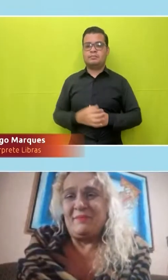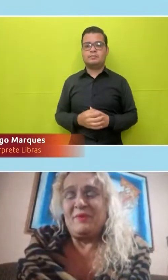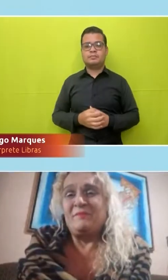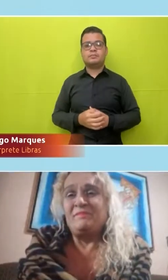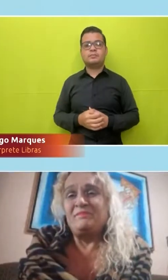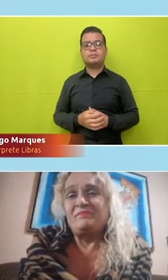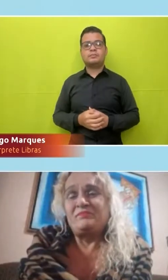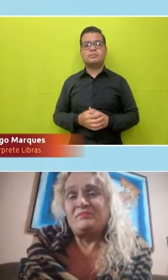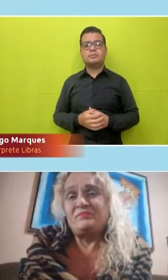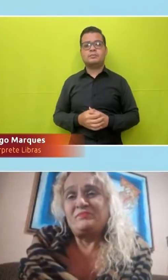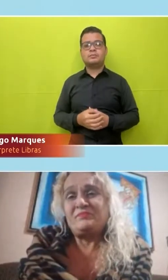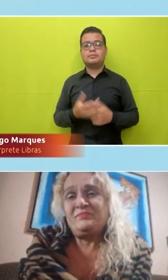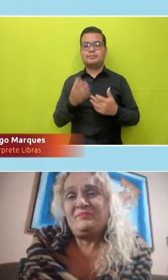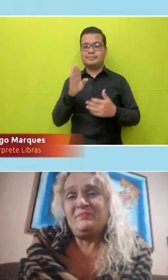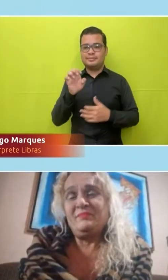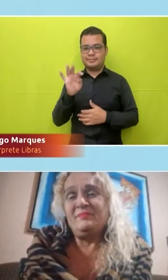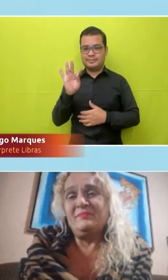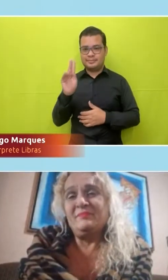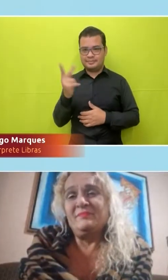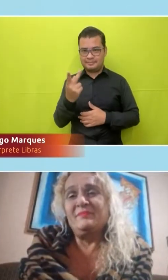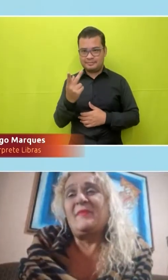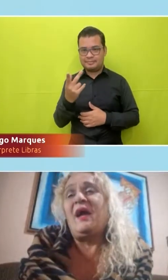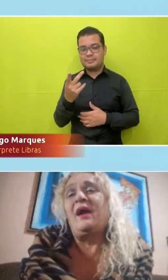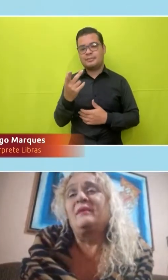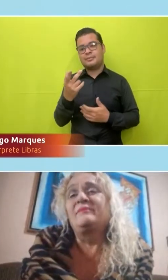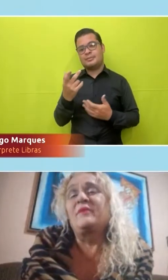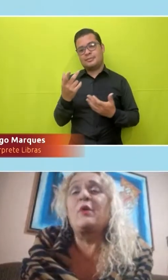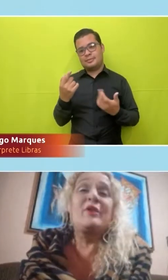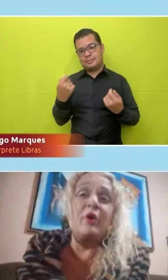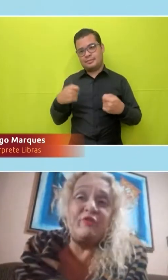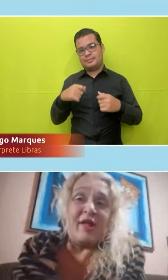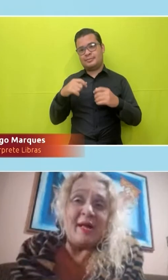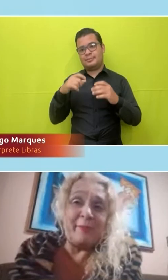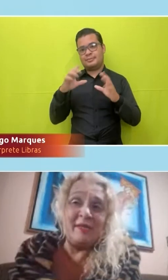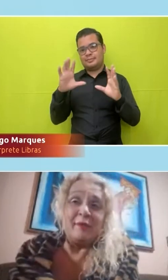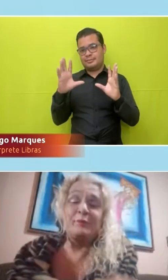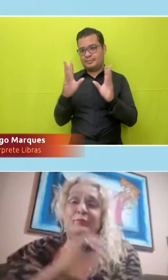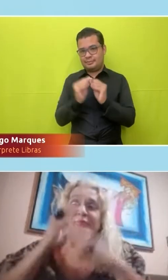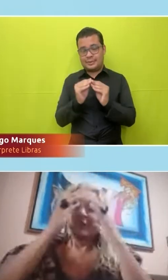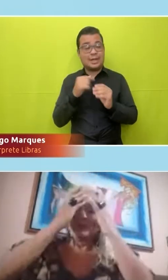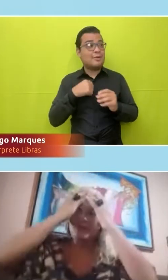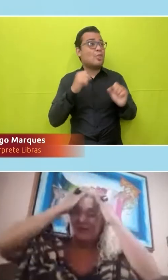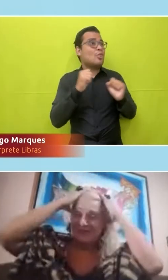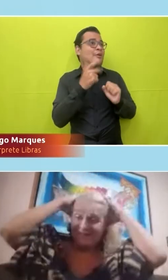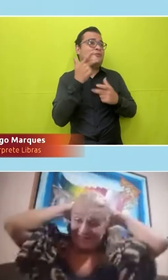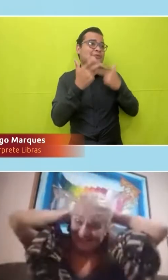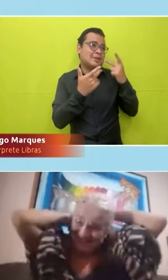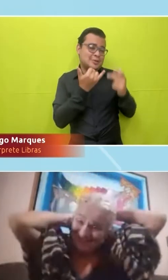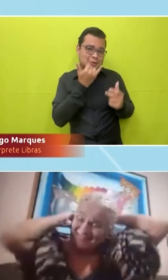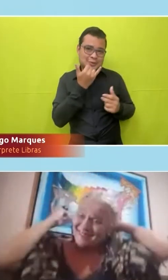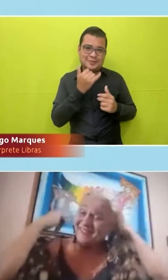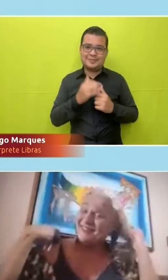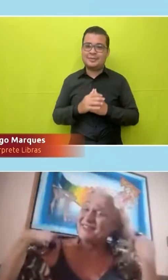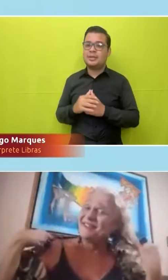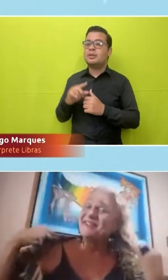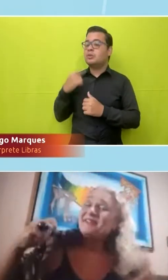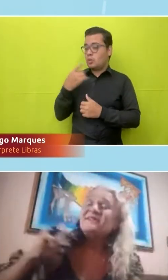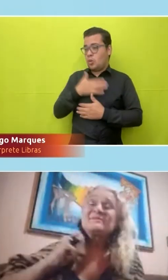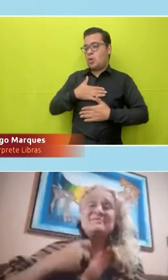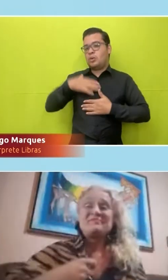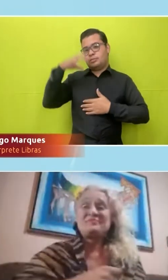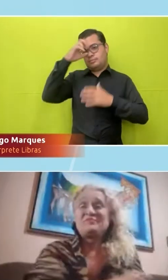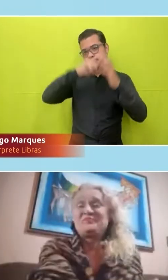Beth, bom, a gente tem que finalizar o nosso bloco de entrevistas. Eu adoro falar, perdão. E a gente gosta muito de aprender e estamos